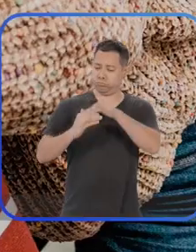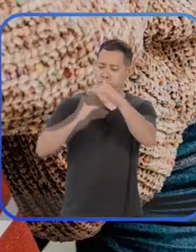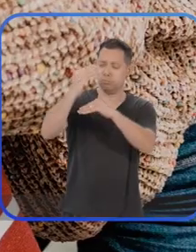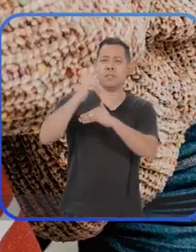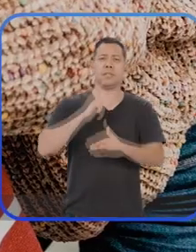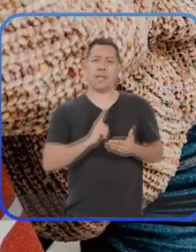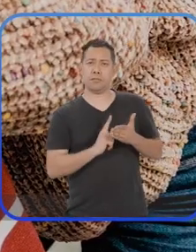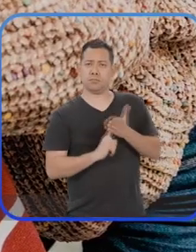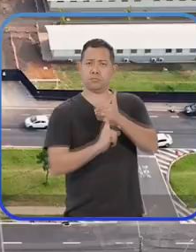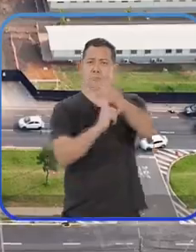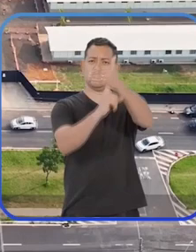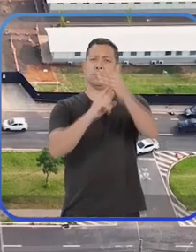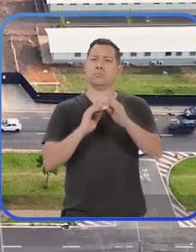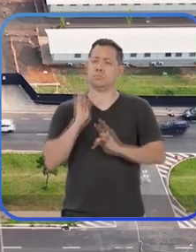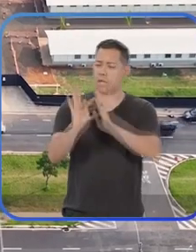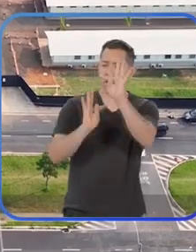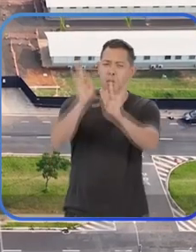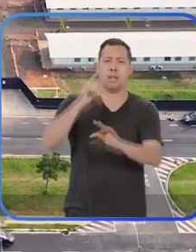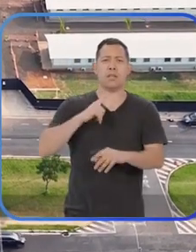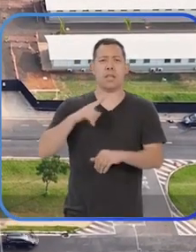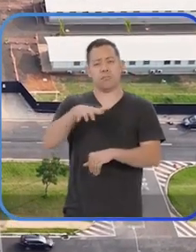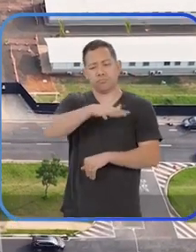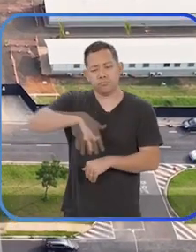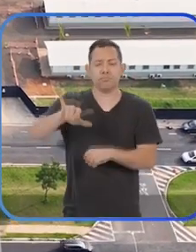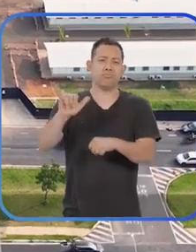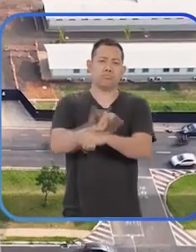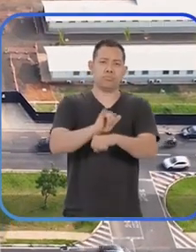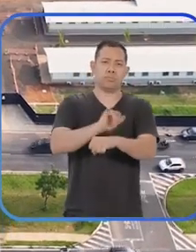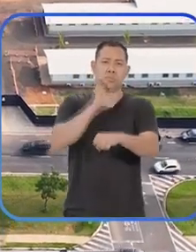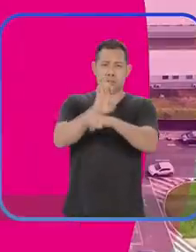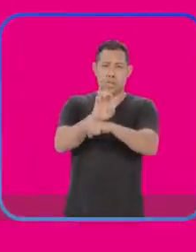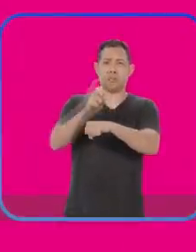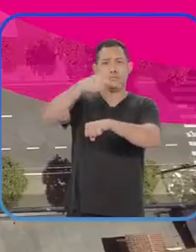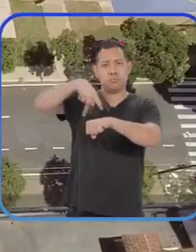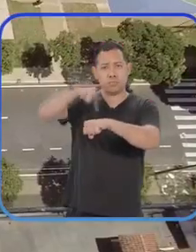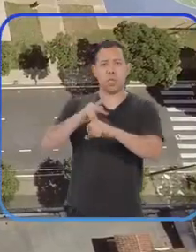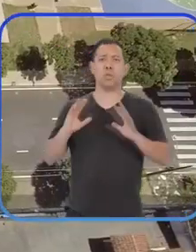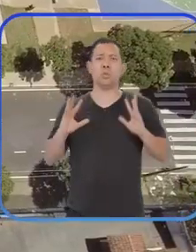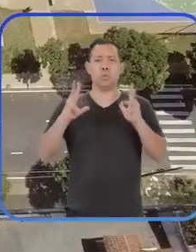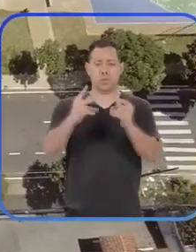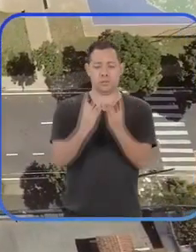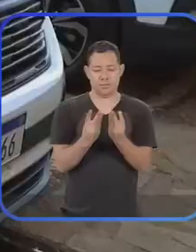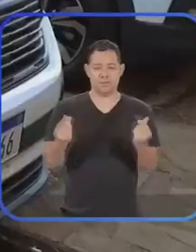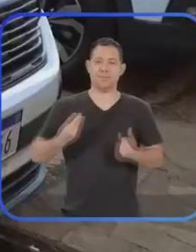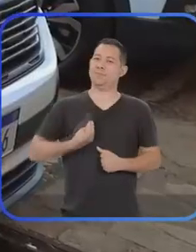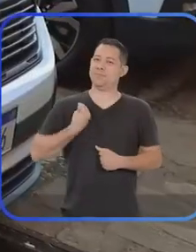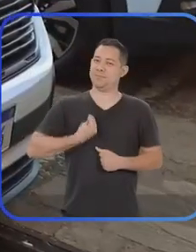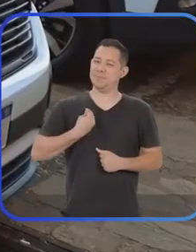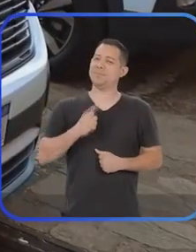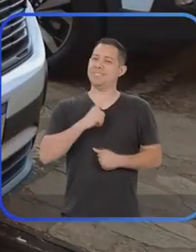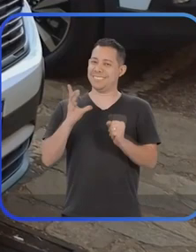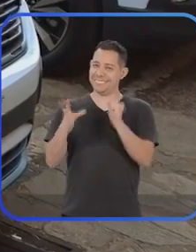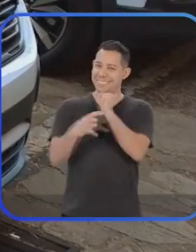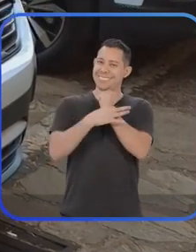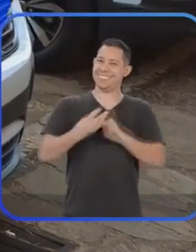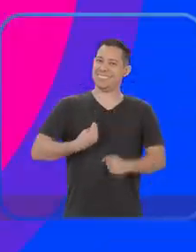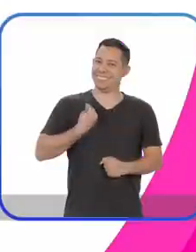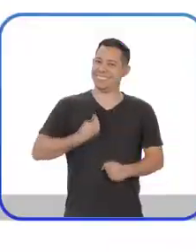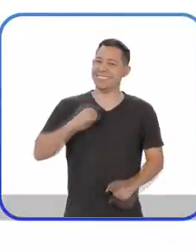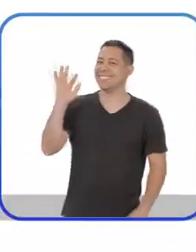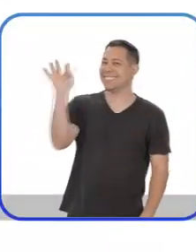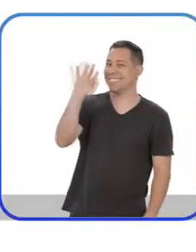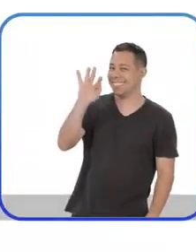e cheia de Tecnologia em áreas estratégicas pro estado e pro país tem qualidade de vida e é mais segura para se